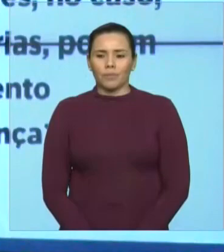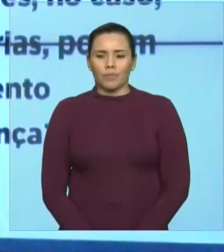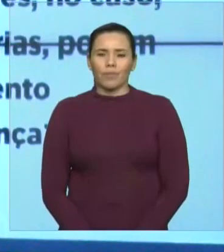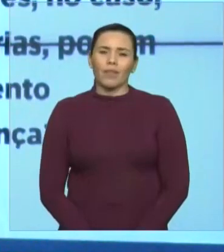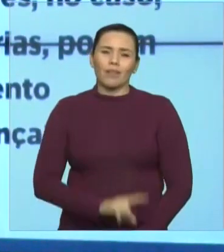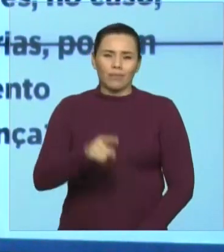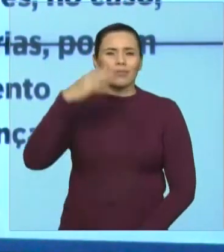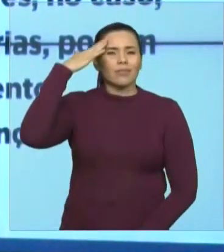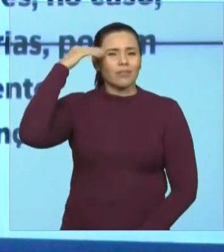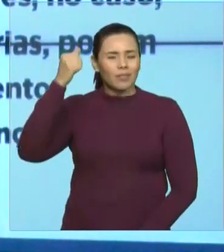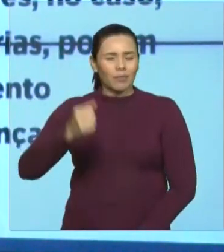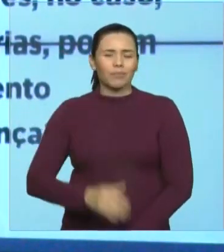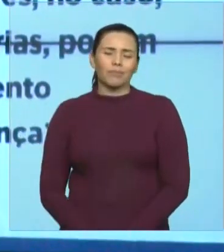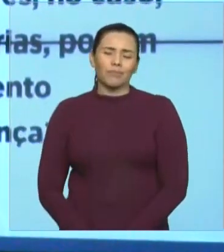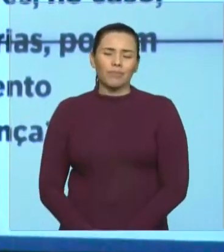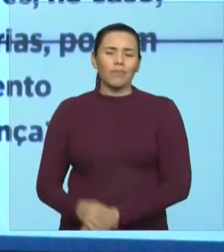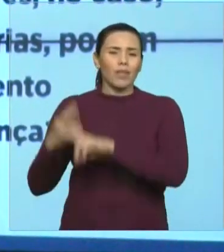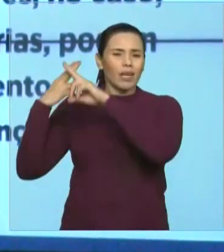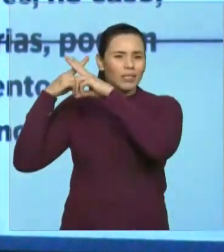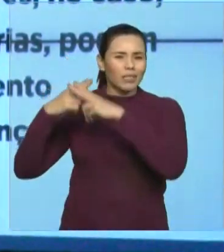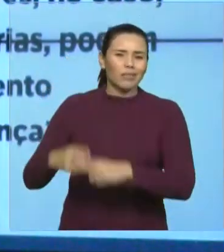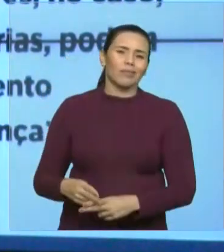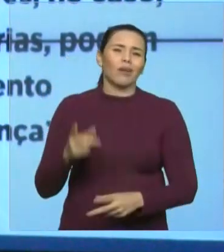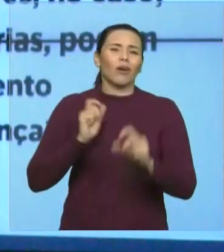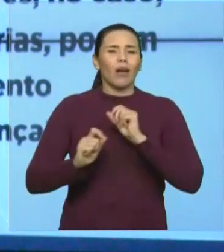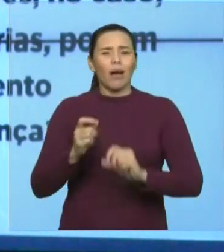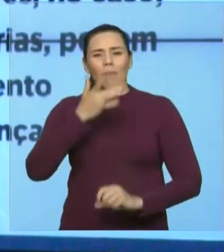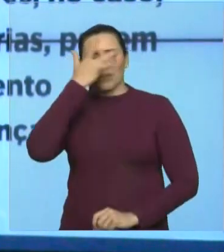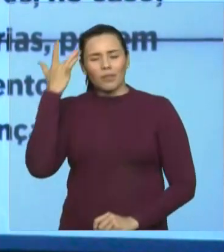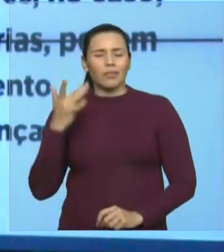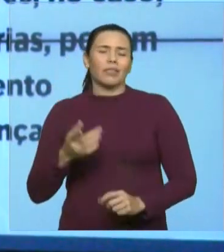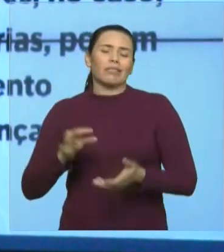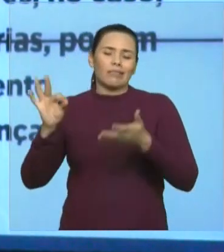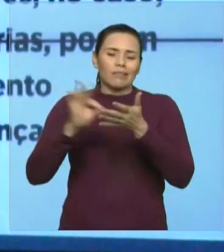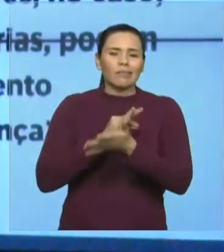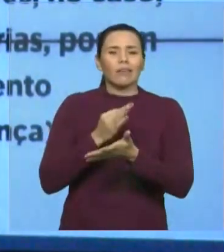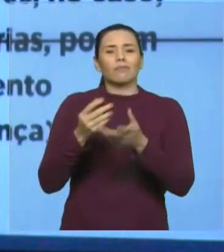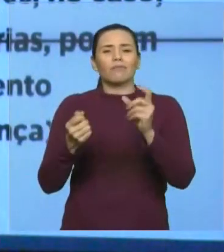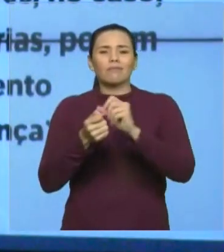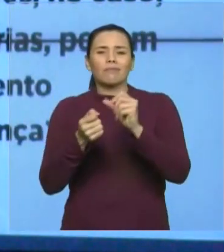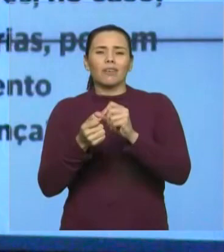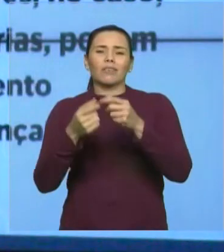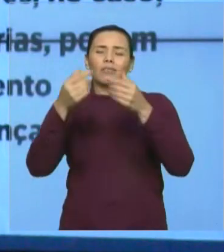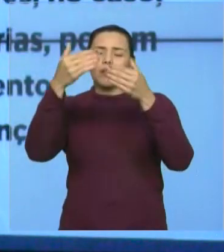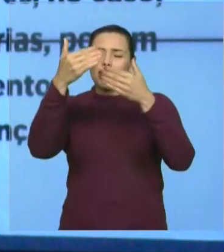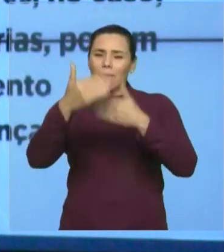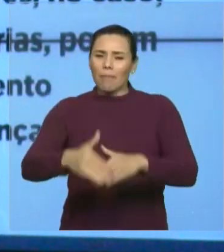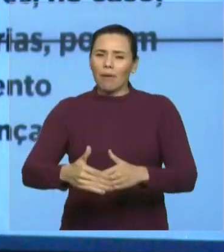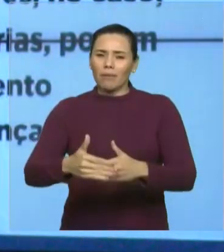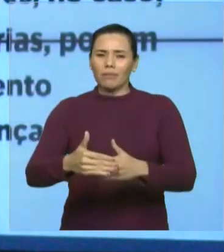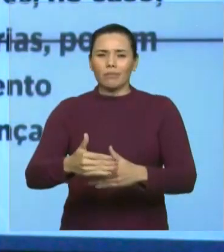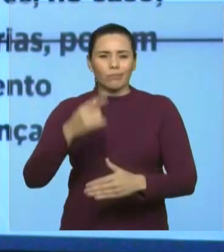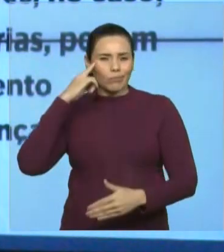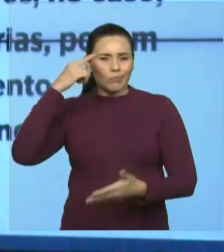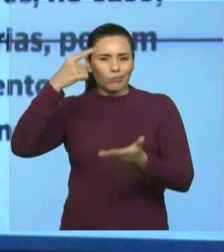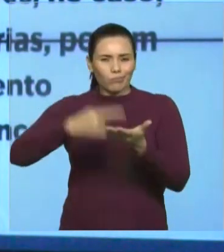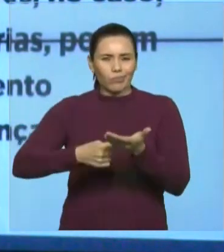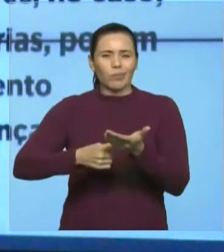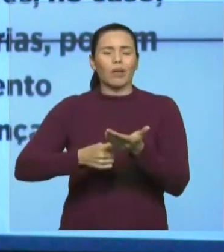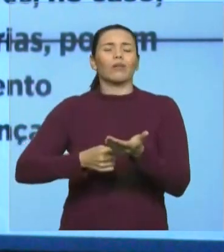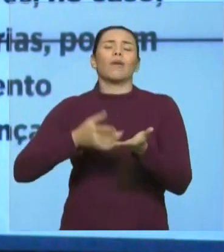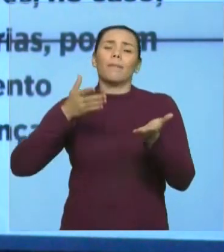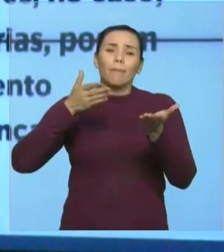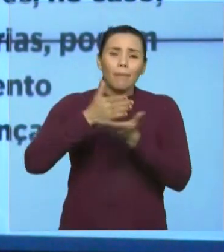vestibular tradicional, que a gente sabe das dificuldades. Portanto, quando a gente tem uma situação como essas, num curso